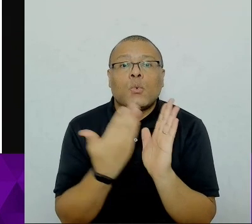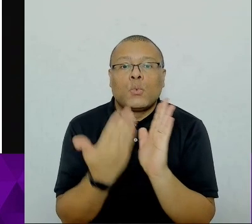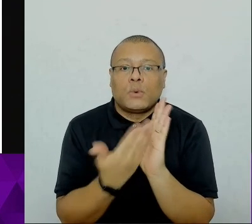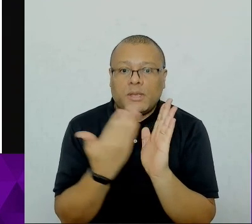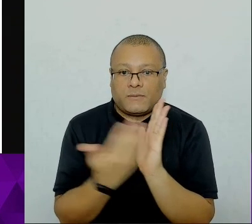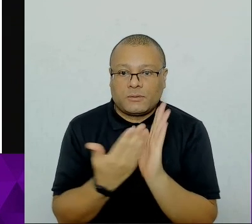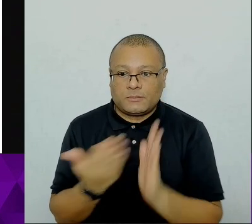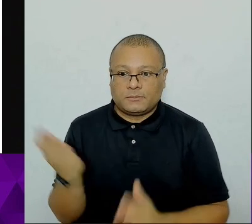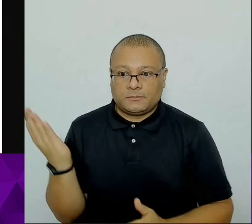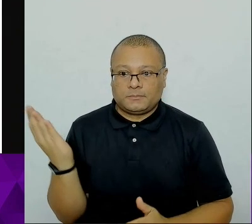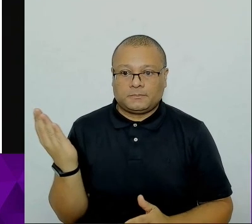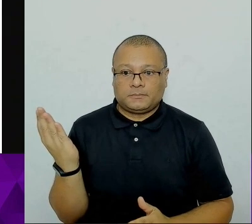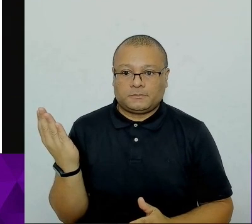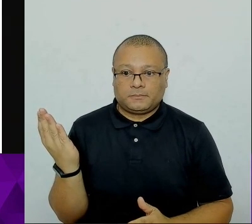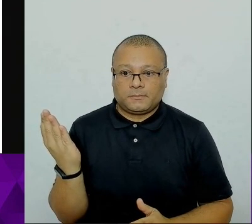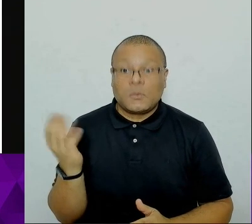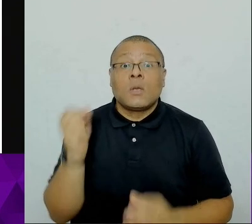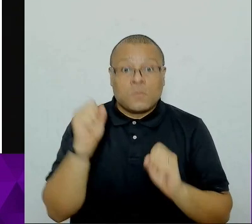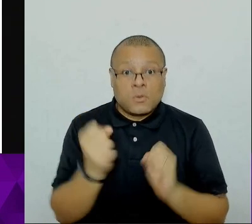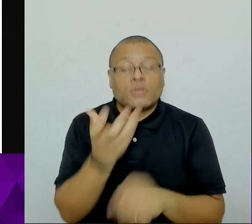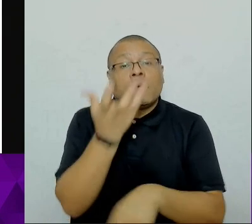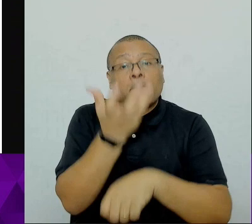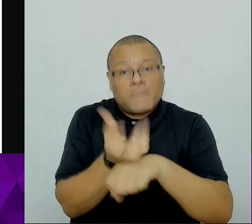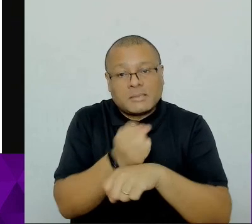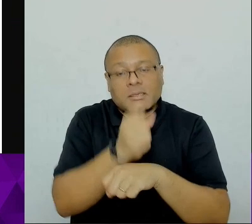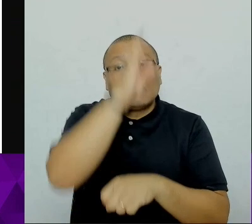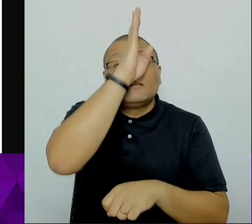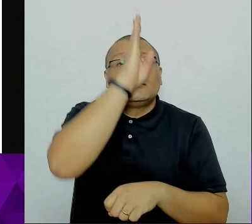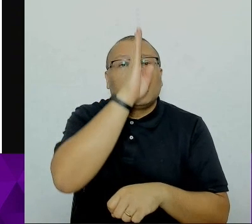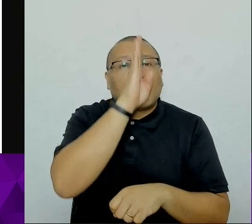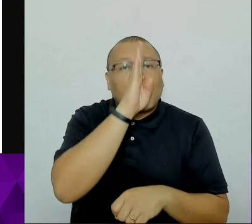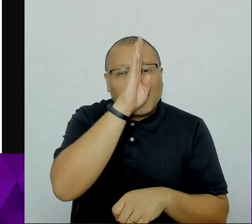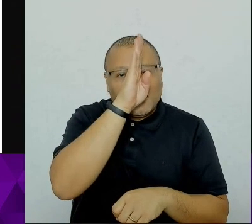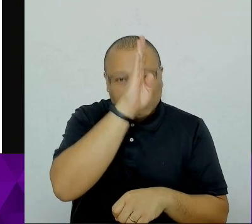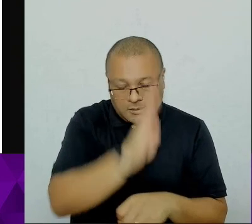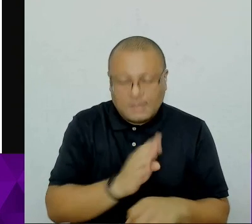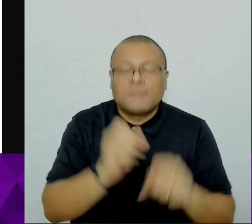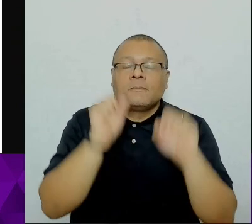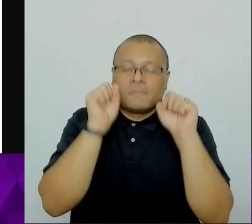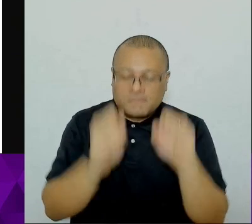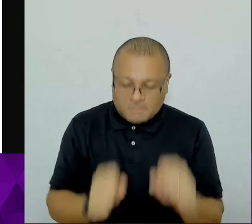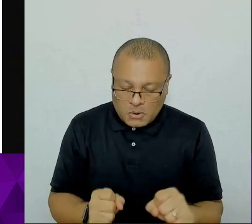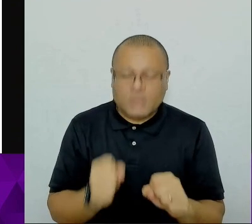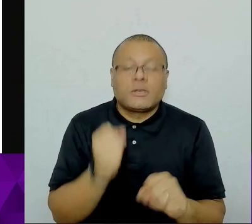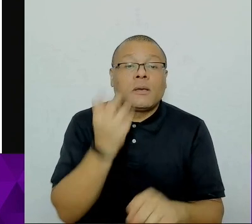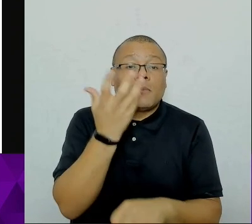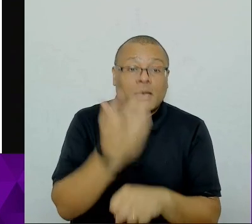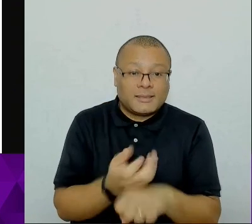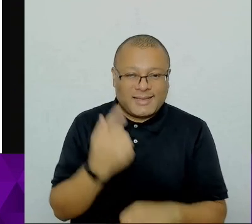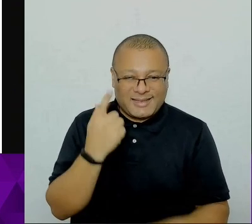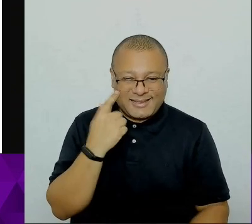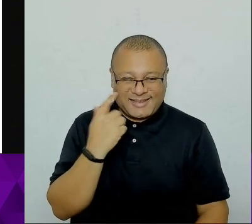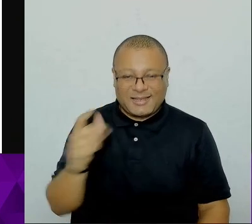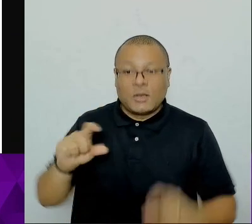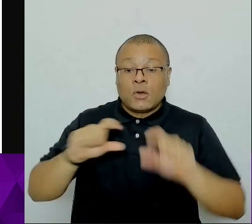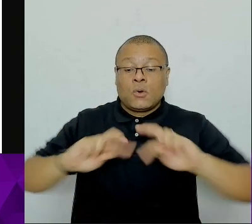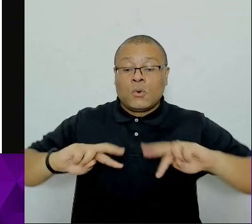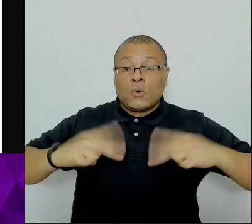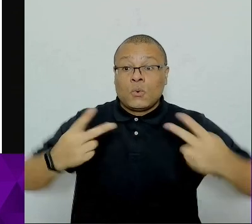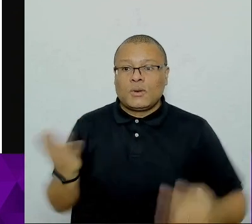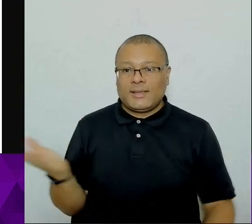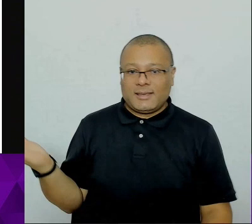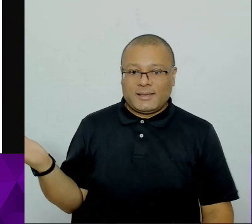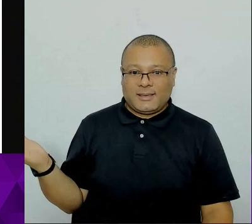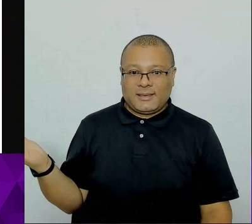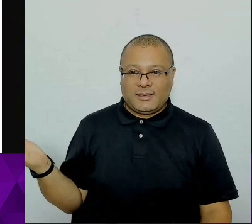e eu vou deixar esse e-book para vocês disponível de graça, tá bom? Então tá nesse link aí, o eldemoras.com/entrega, ou esse QR